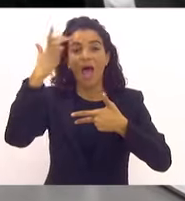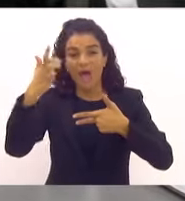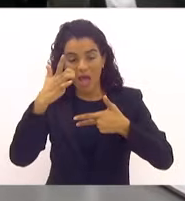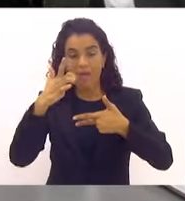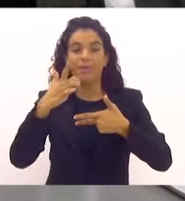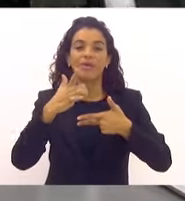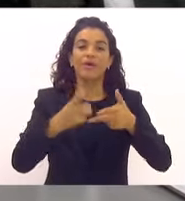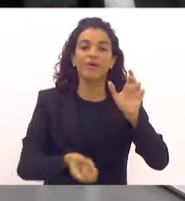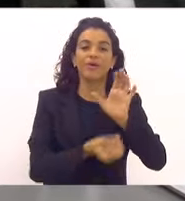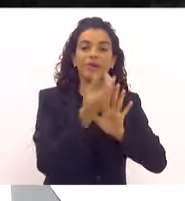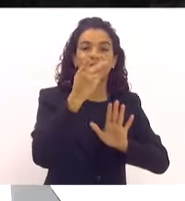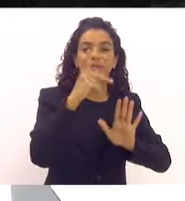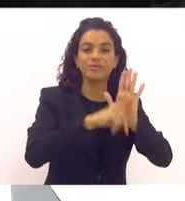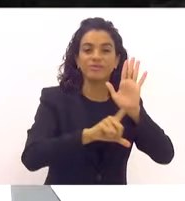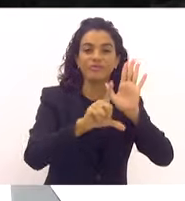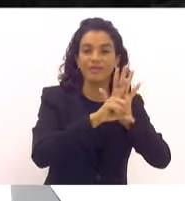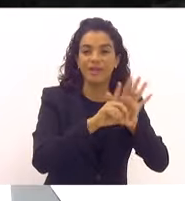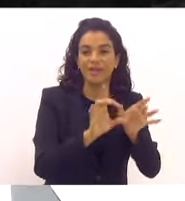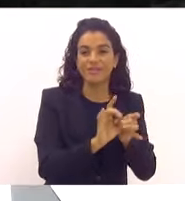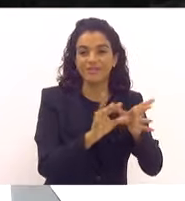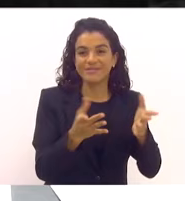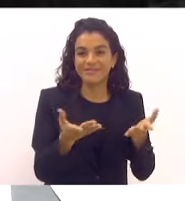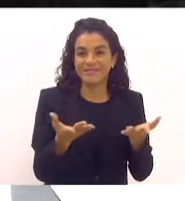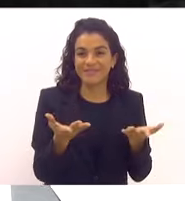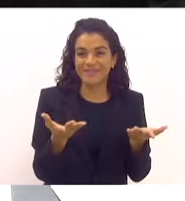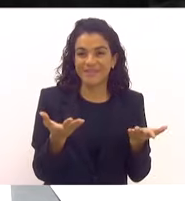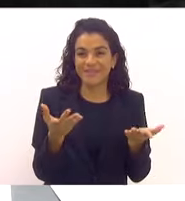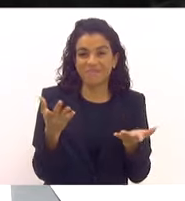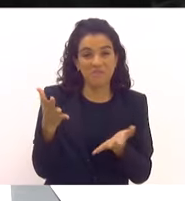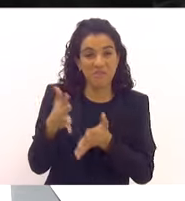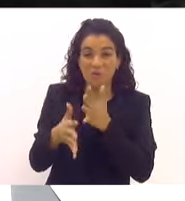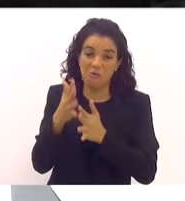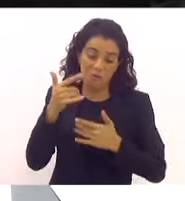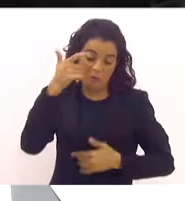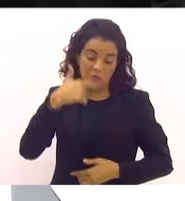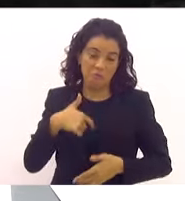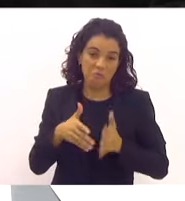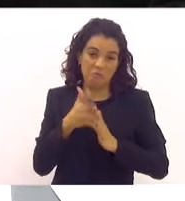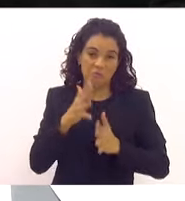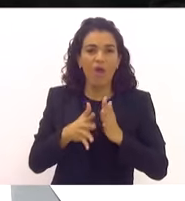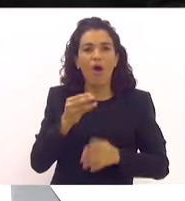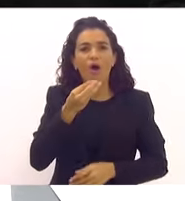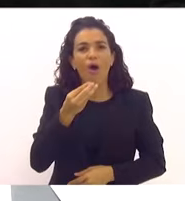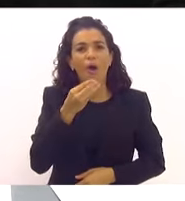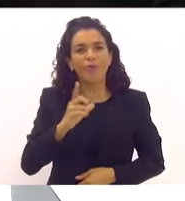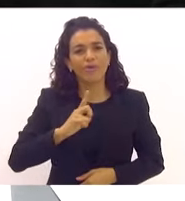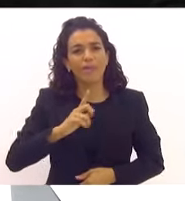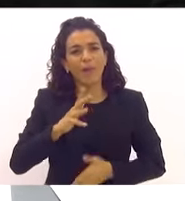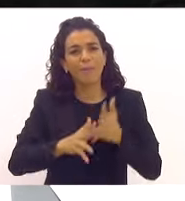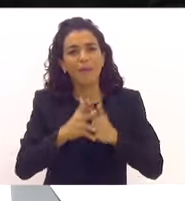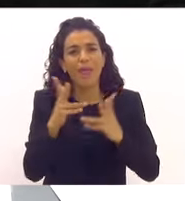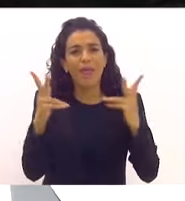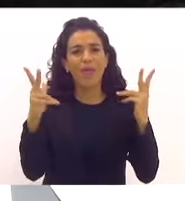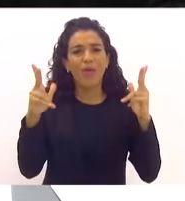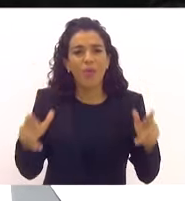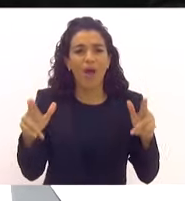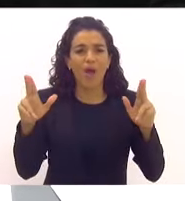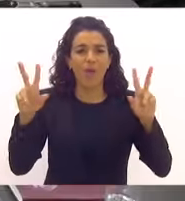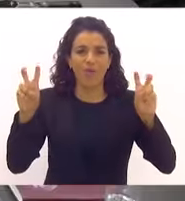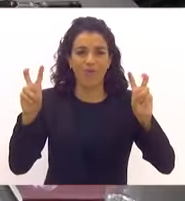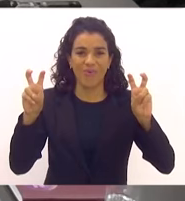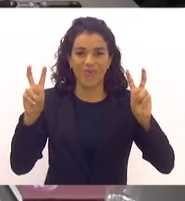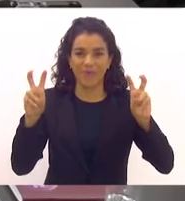lei autorizativo. E eu não estou prejudicado. Claro que está prejudicado. É o mesmo tema, porra. É, me